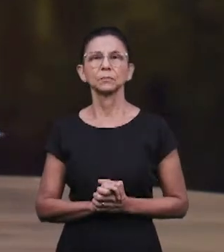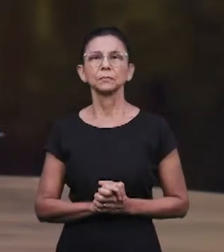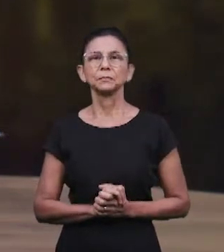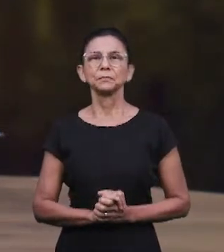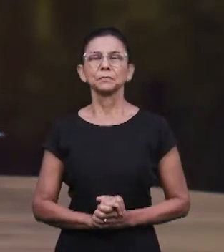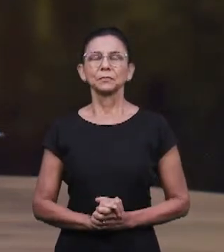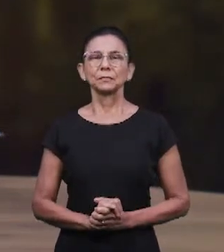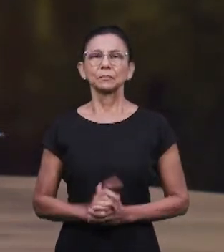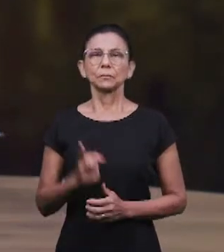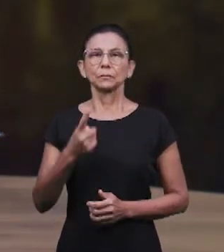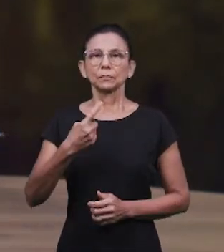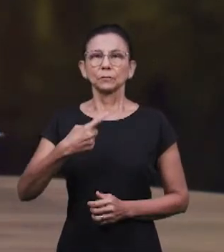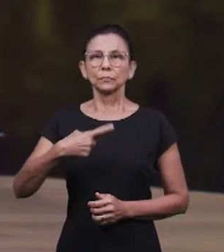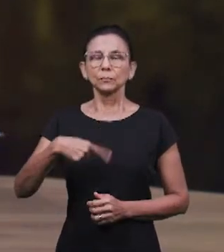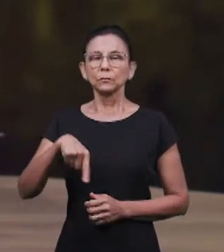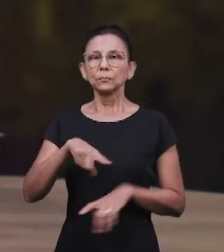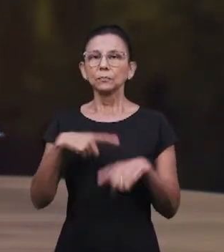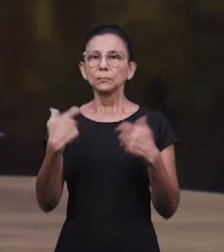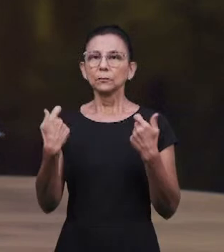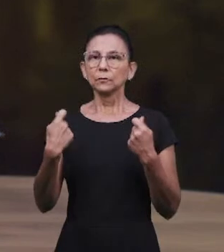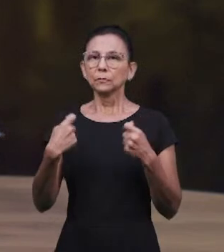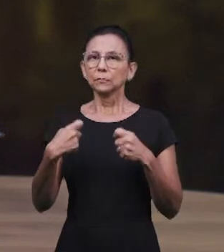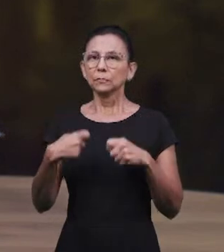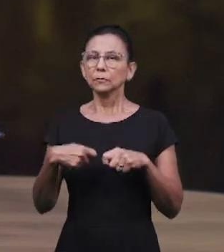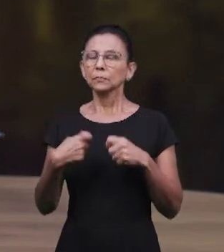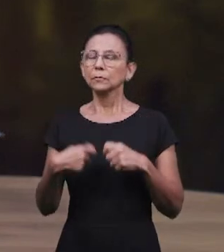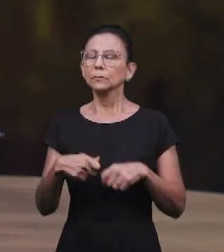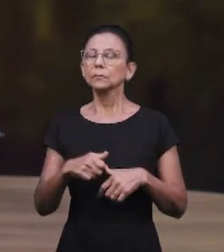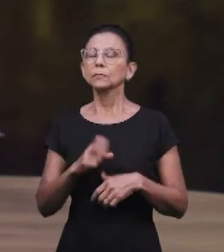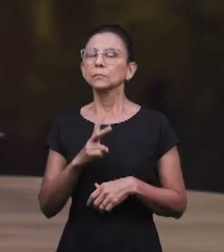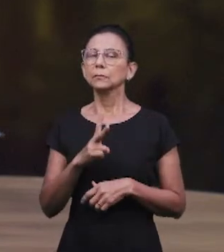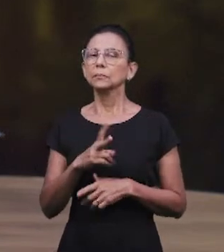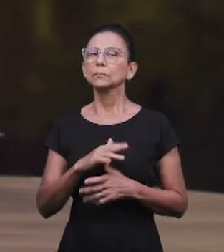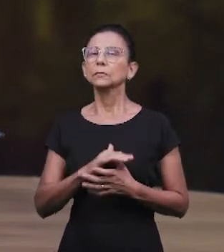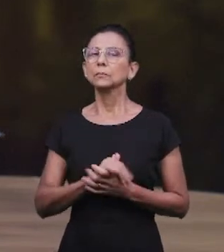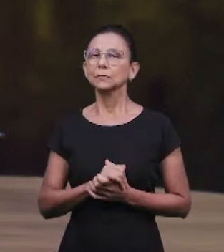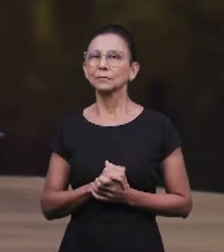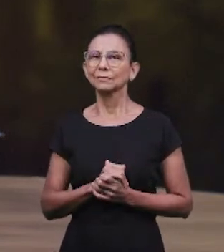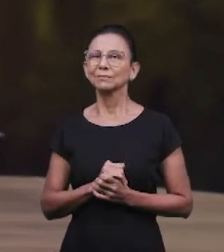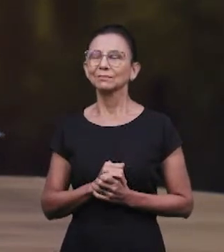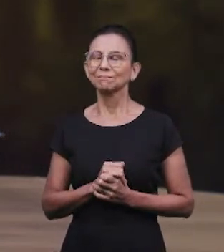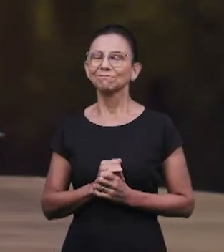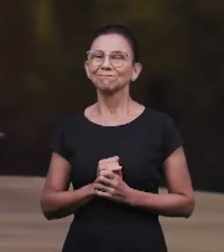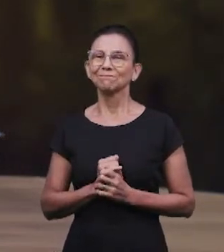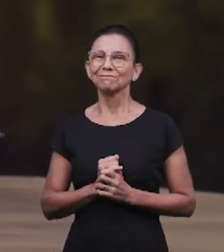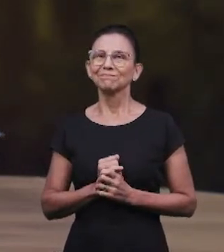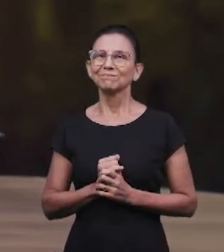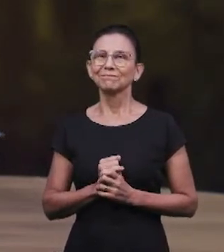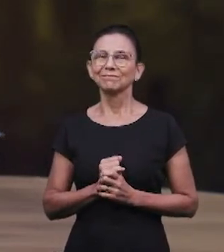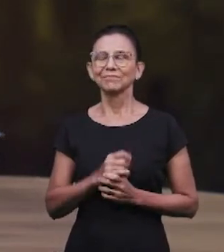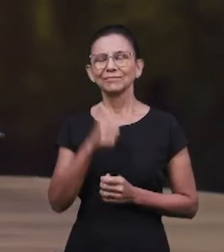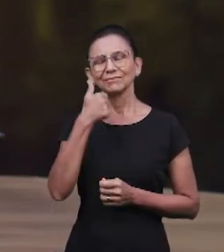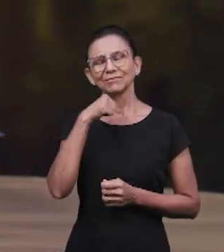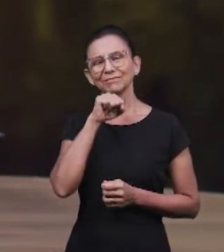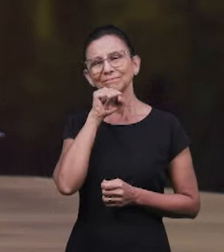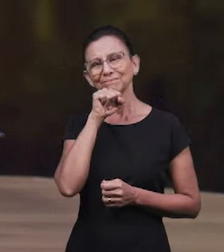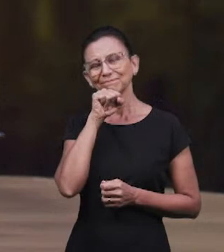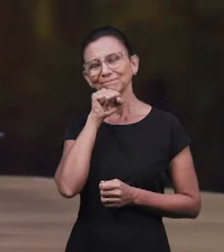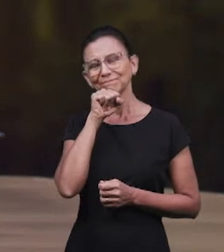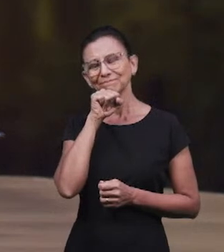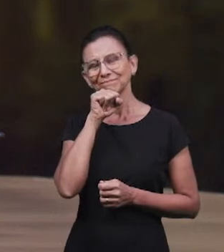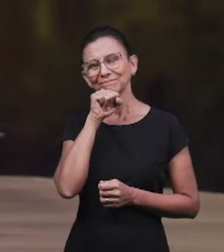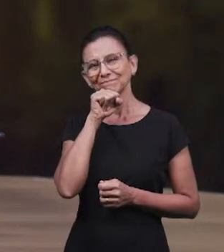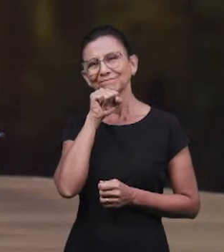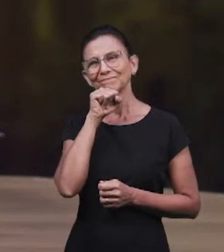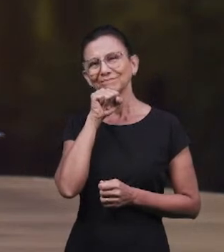nada mais do que isso. Mas nós temos que ter isso em lembrança. É uma bênção que